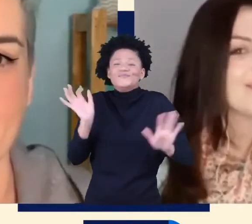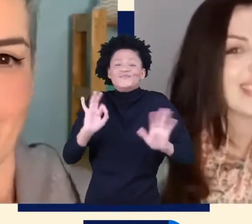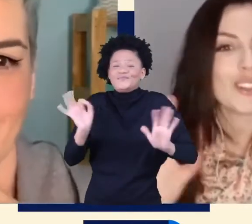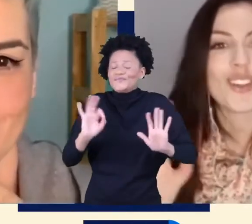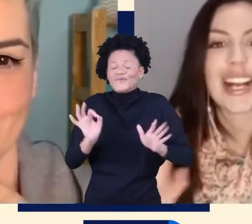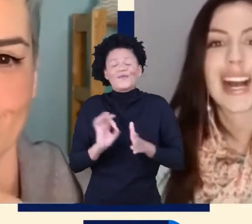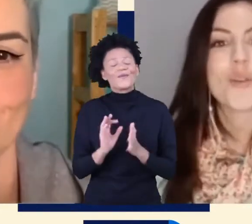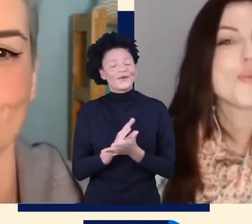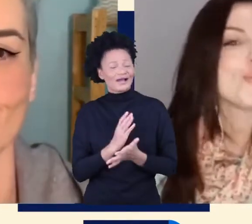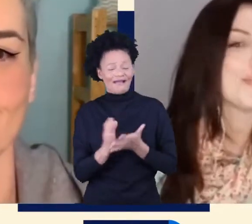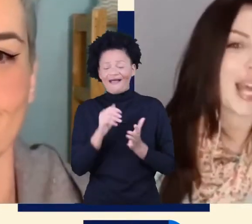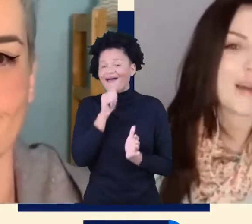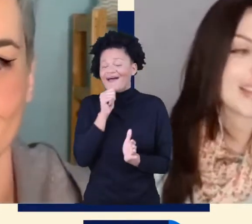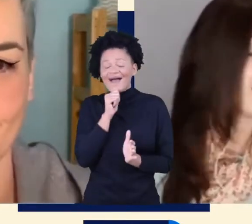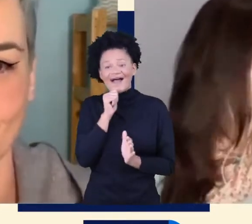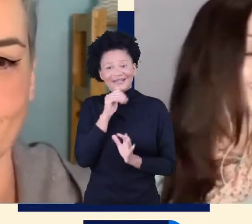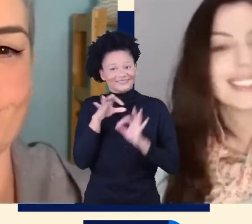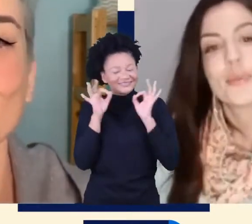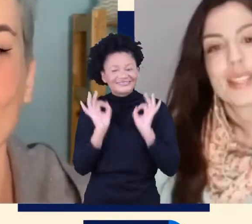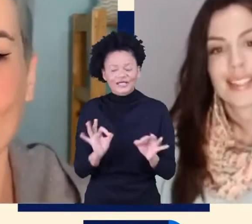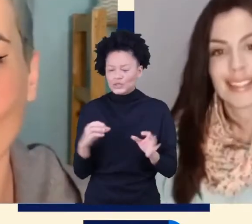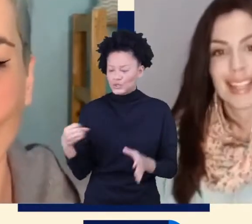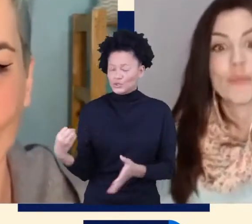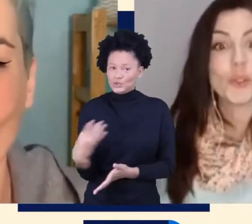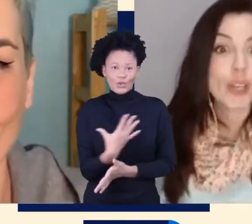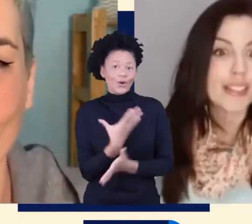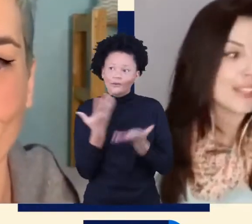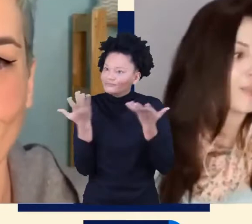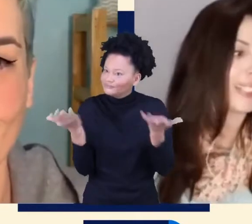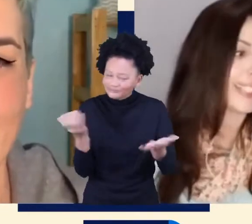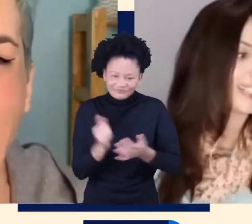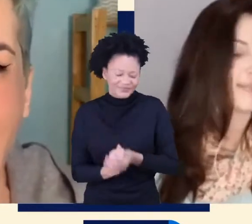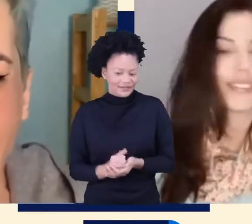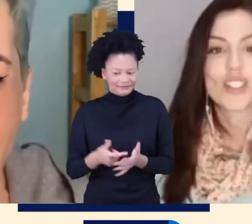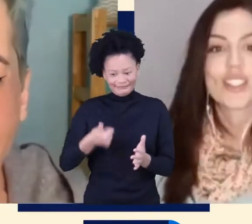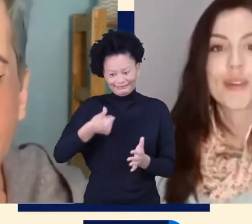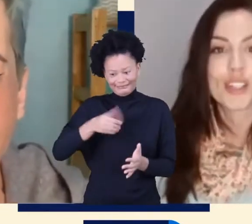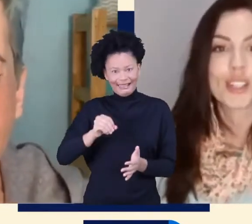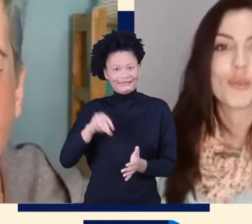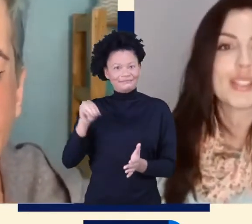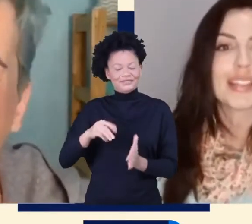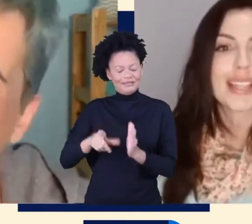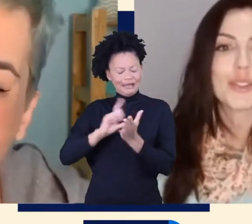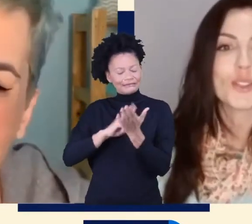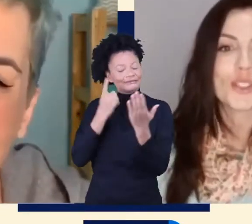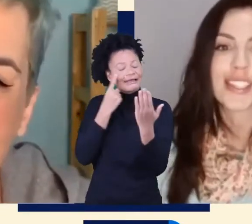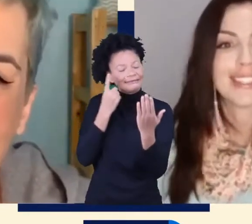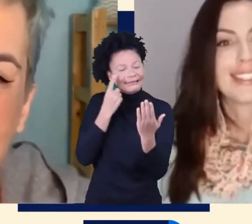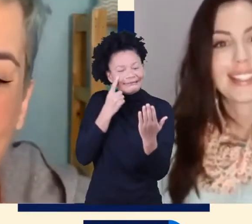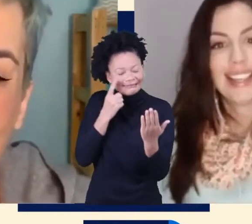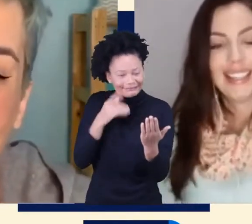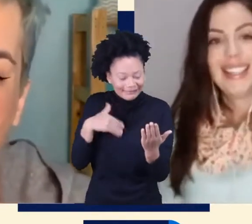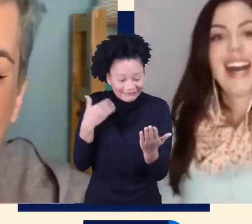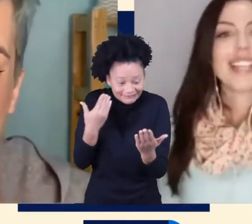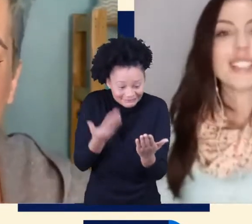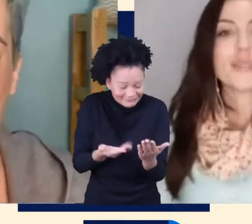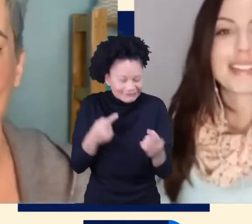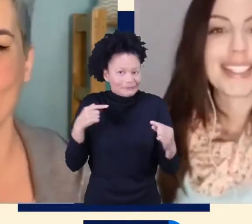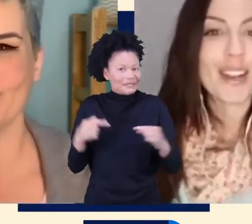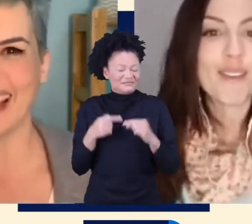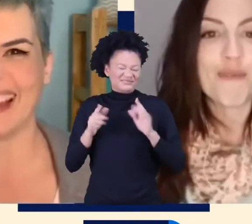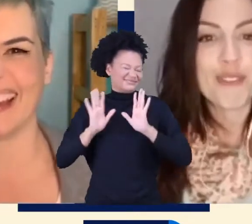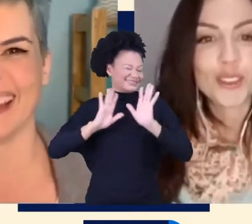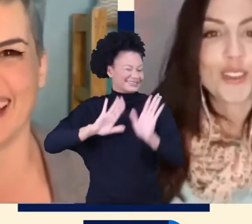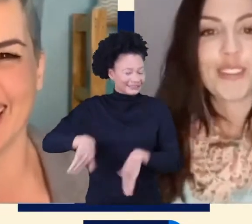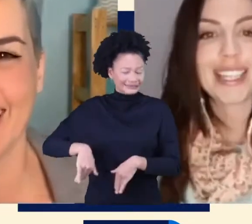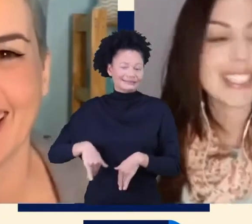consegui colocar algum, sabe? Ainda não me acertei. É muito recente, menina. A gente tava mexendo com isso 10 minutos antes. Verdade. Ainda não me